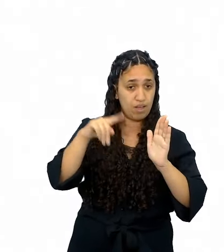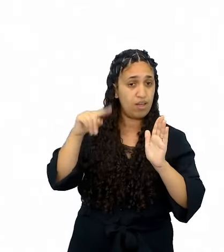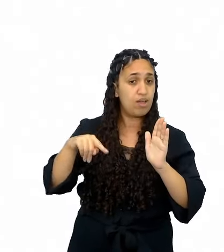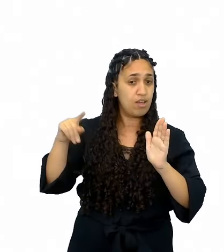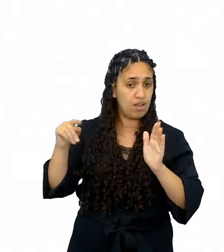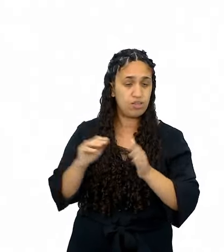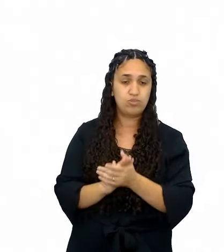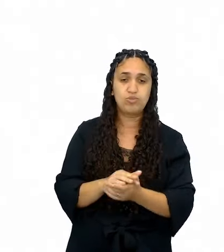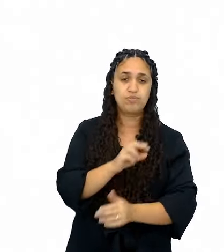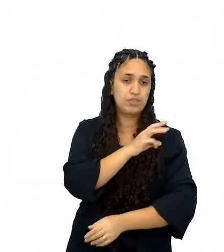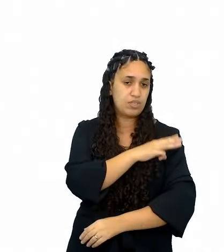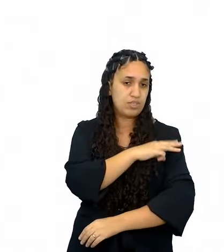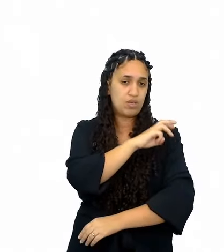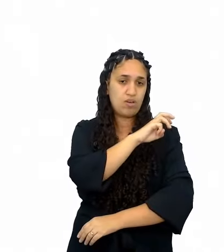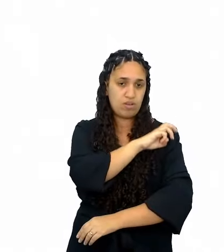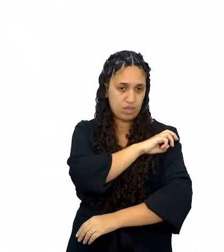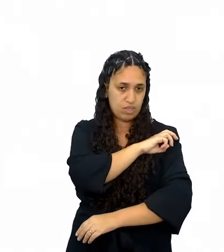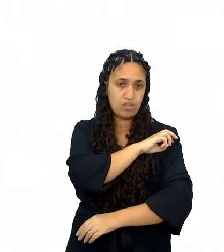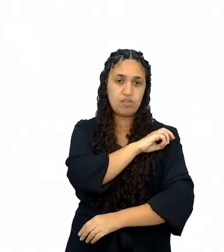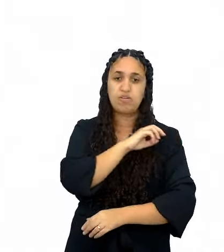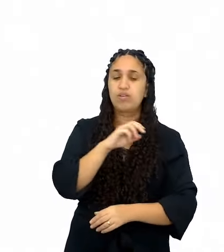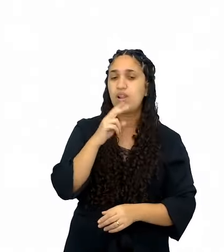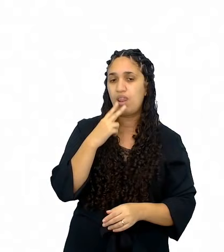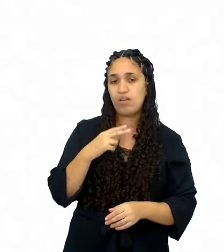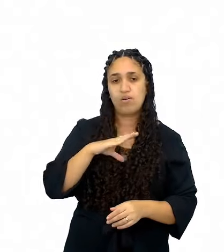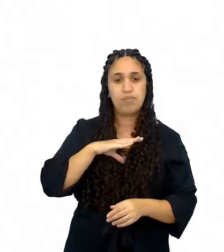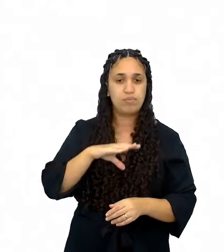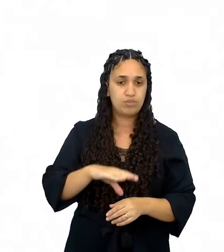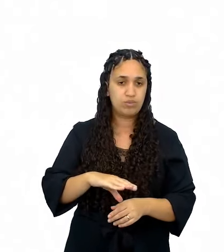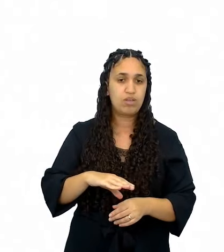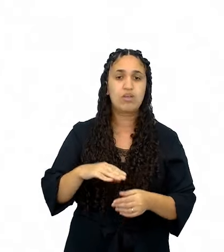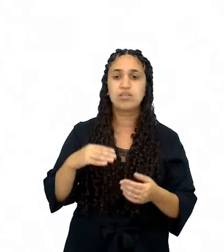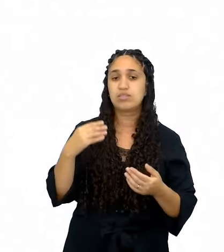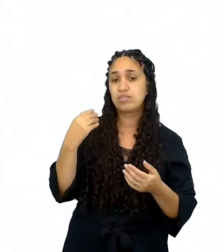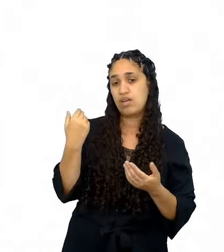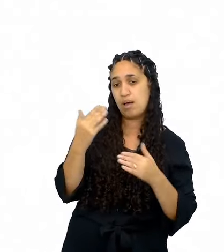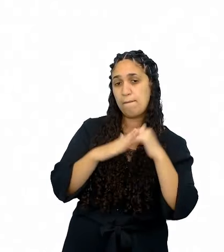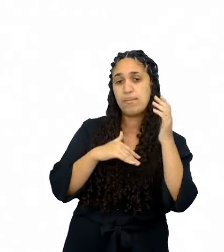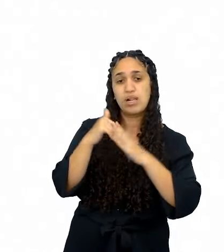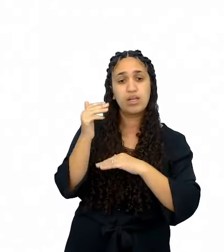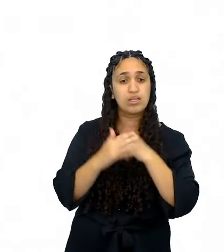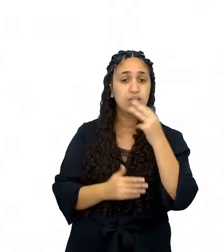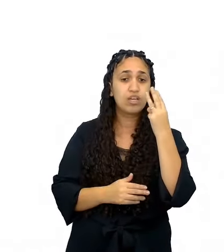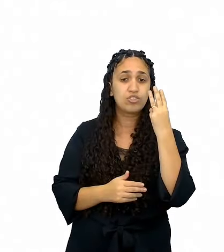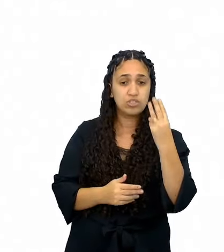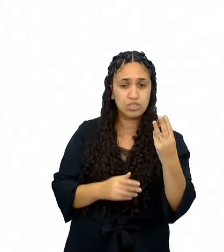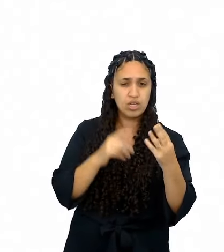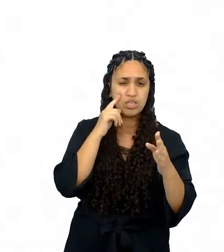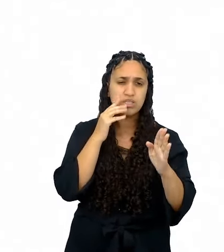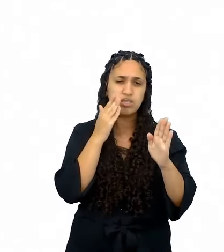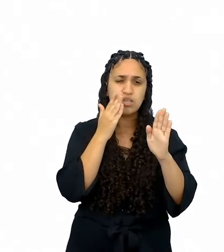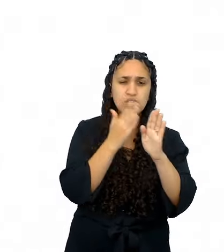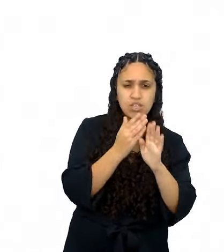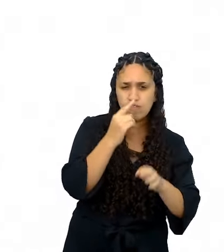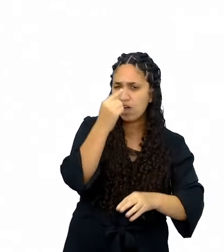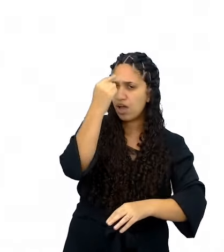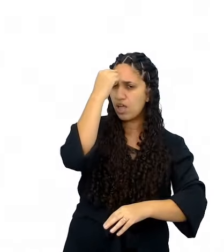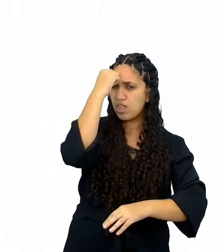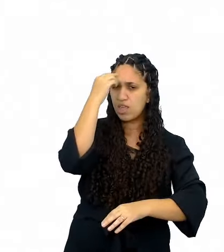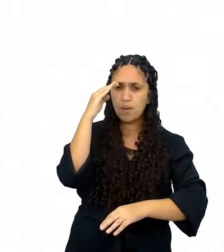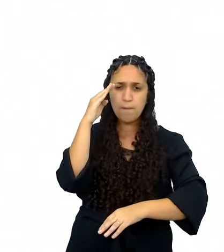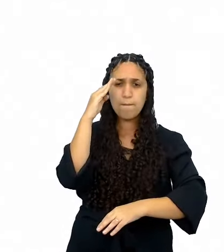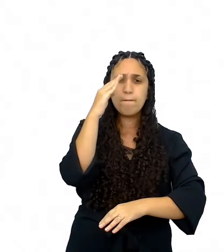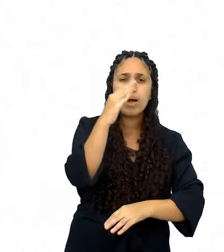ideia central de textos de diferentes gêneros, o assunto, o tema, né, demonstrando compreensão